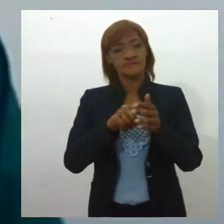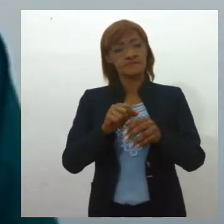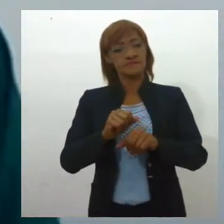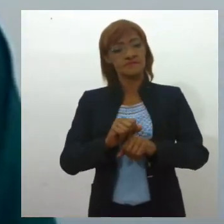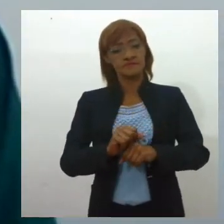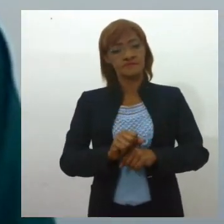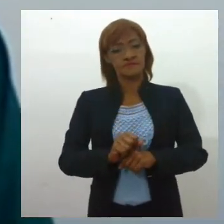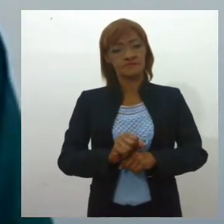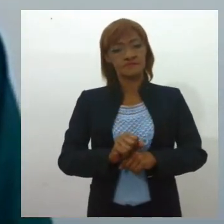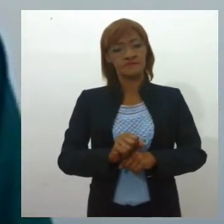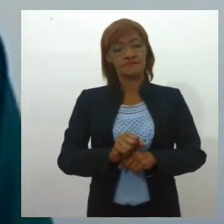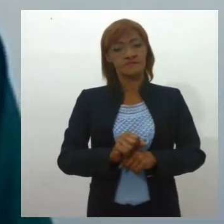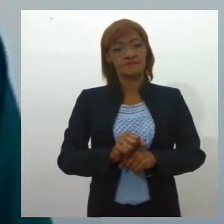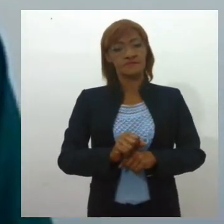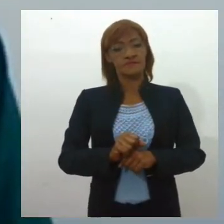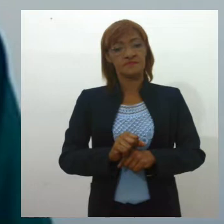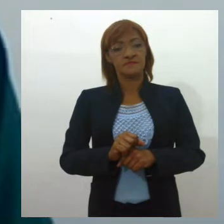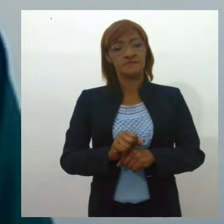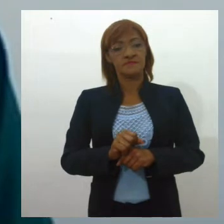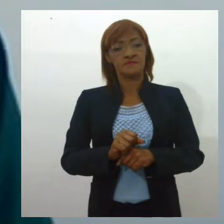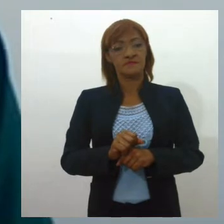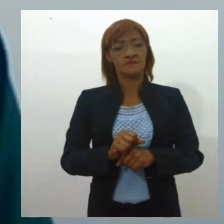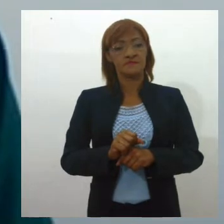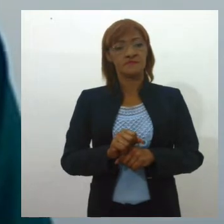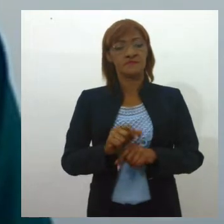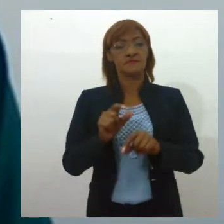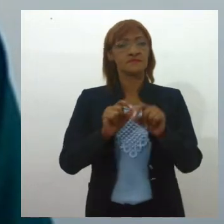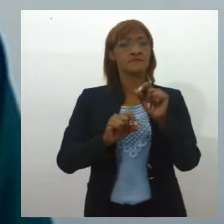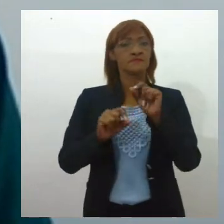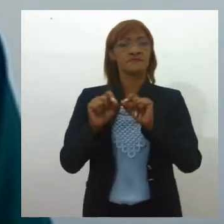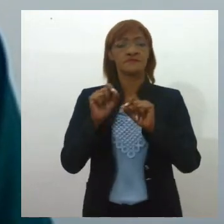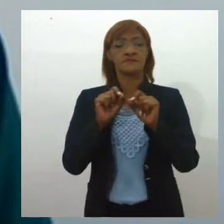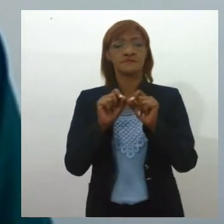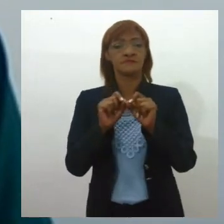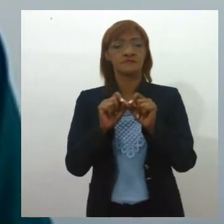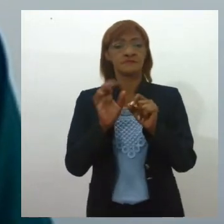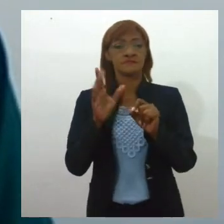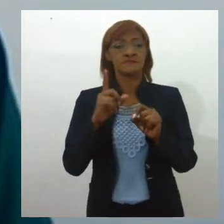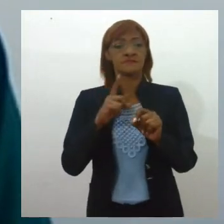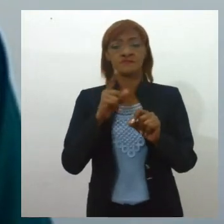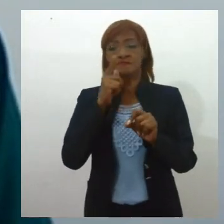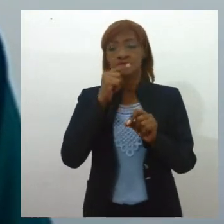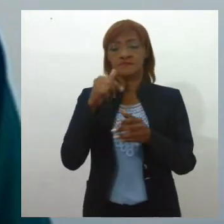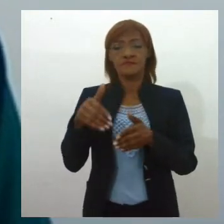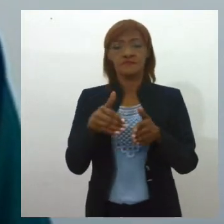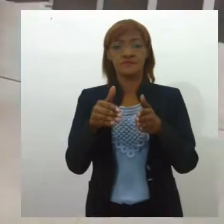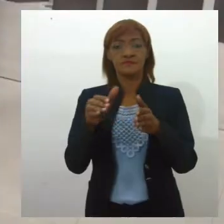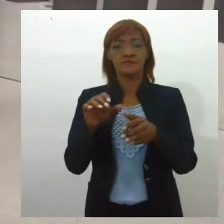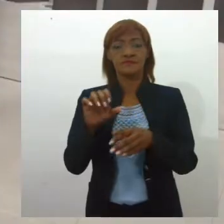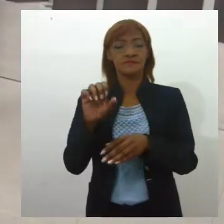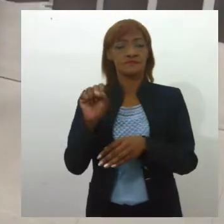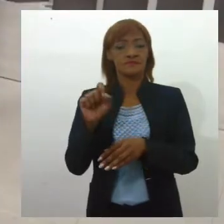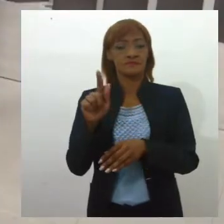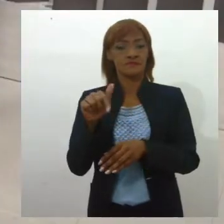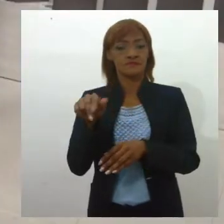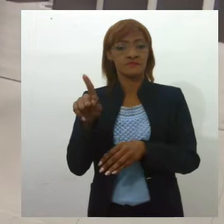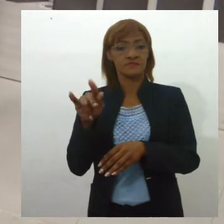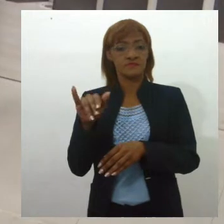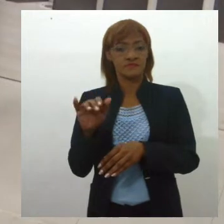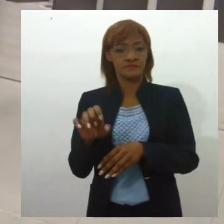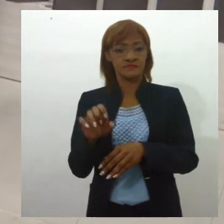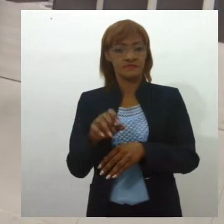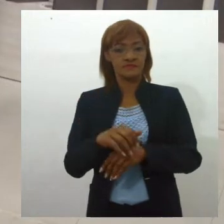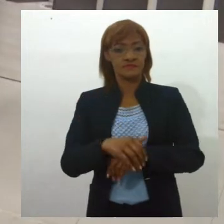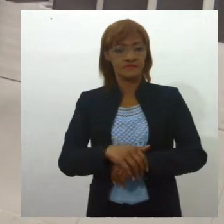pública, sobre as questões referentes ao Rio Sergipe. Então, quando você fala de prestação